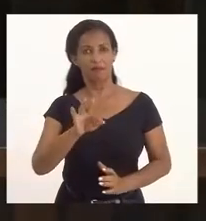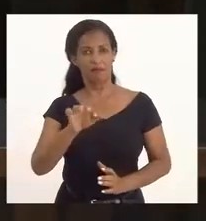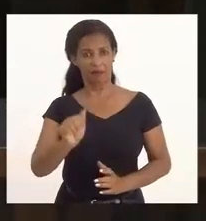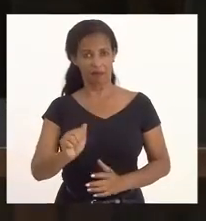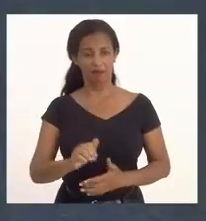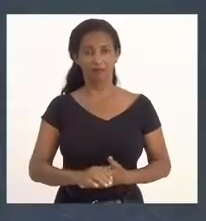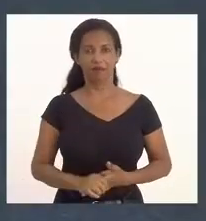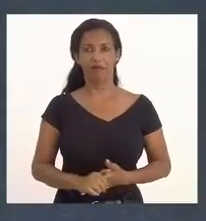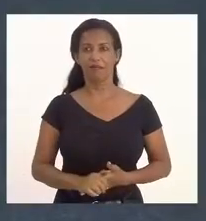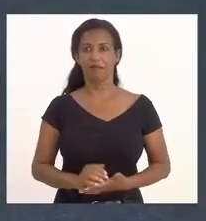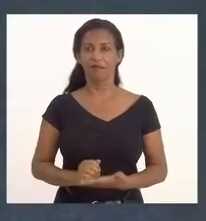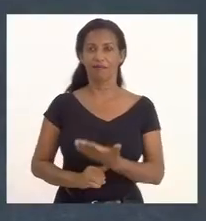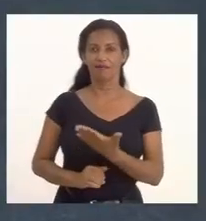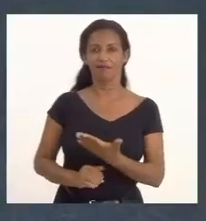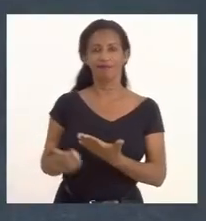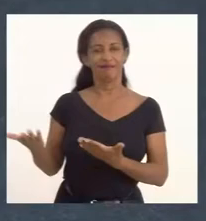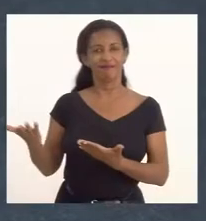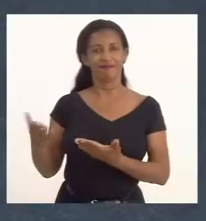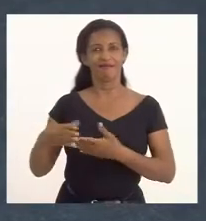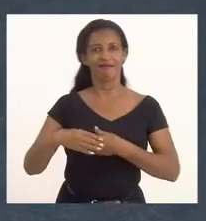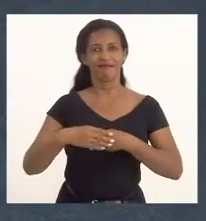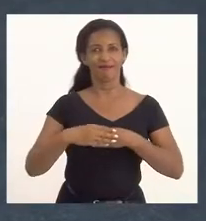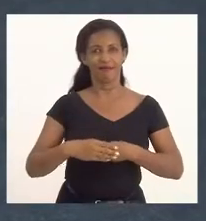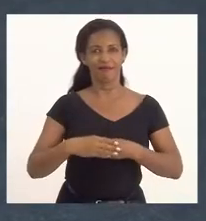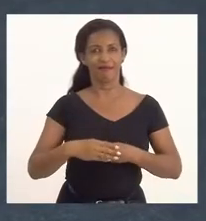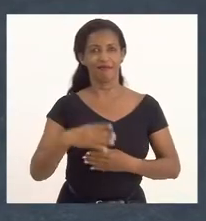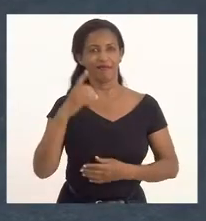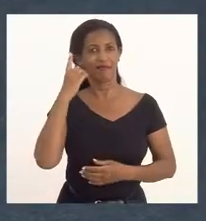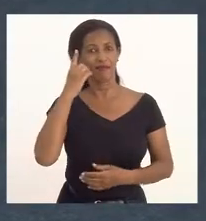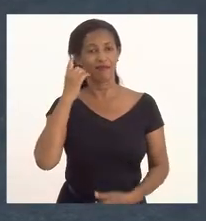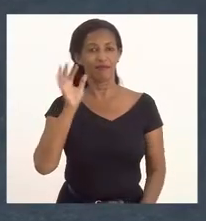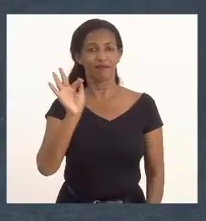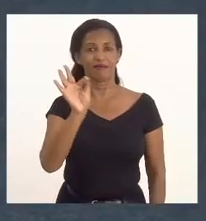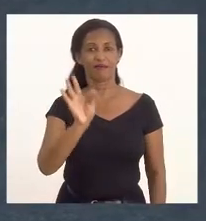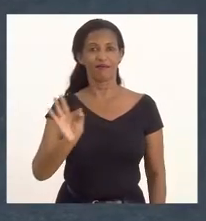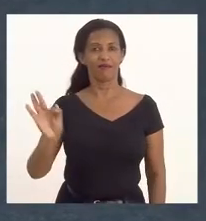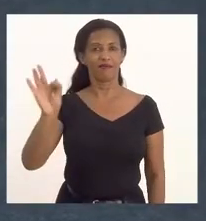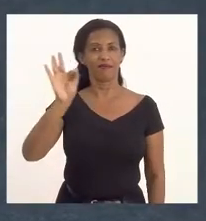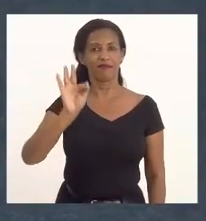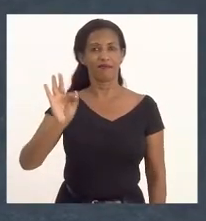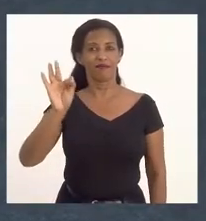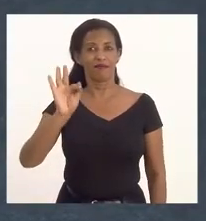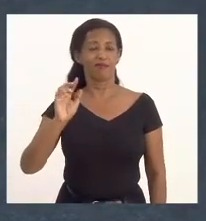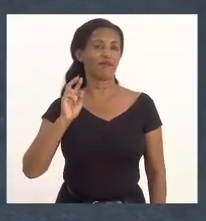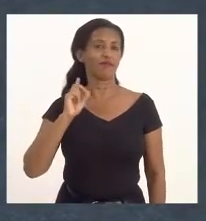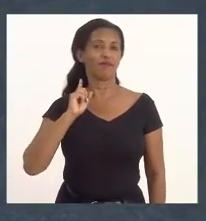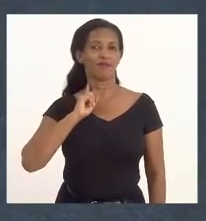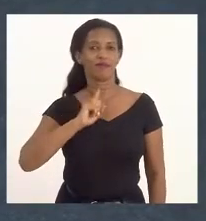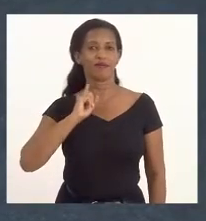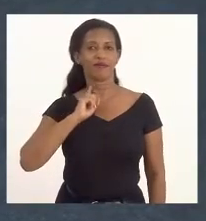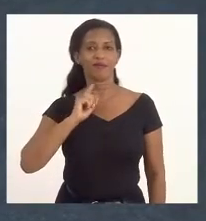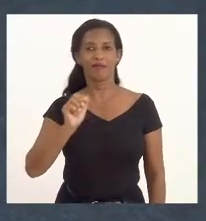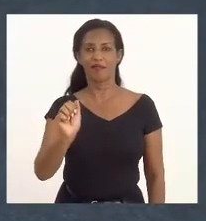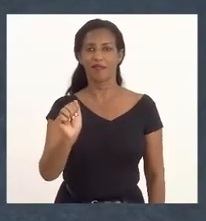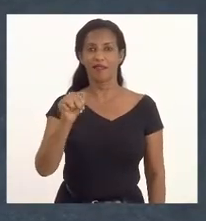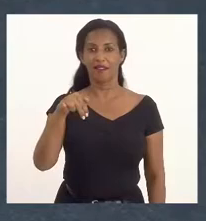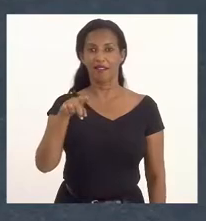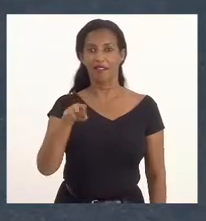nós, acabei de ser apresentado, deputado federal de Minas Gerais, André